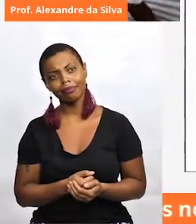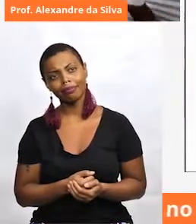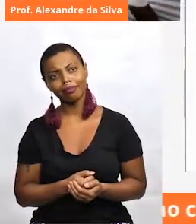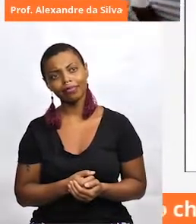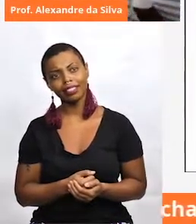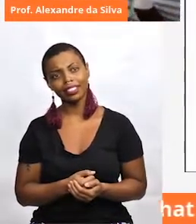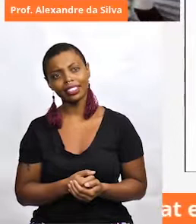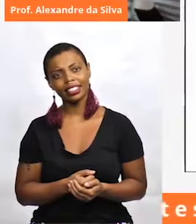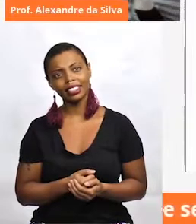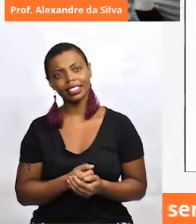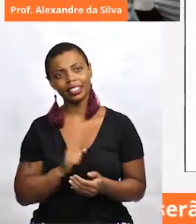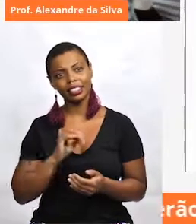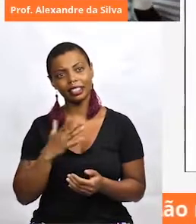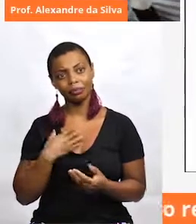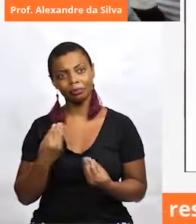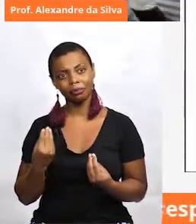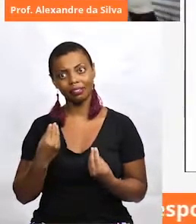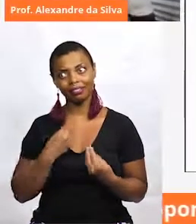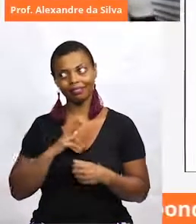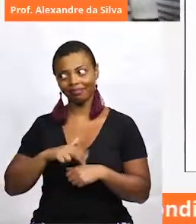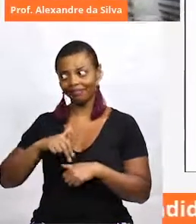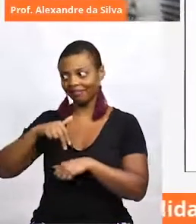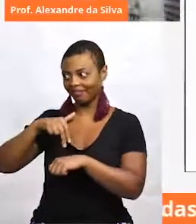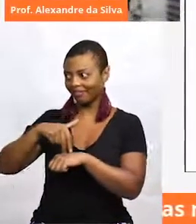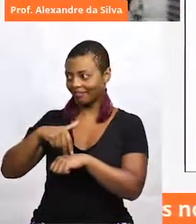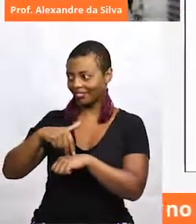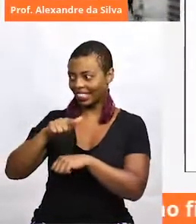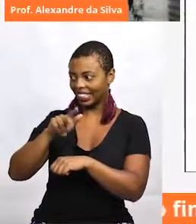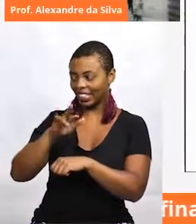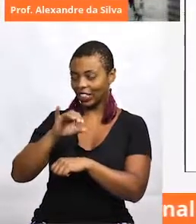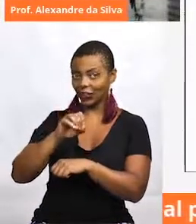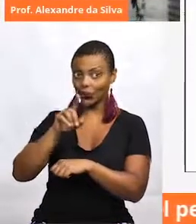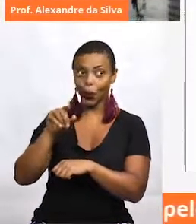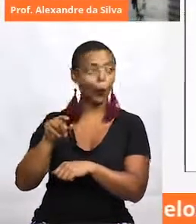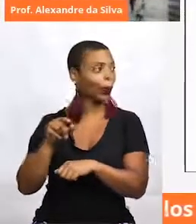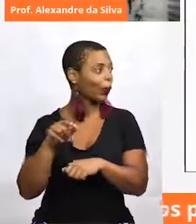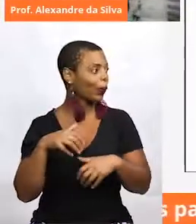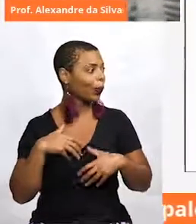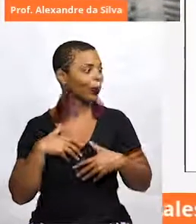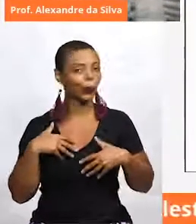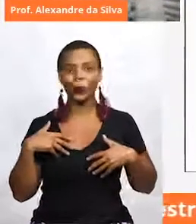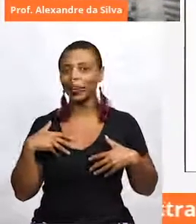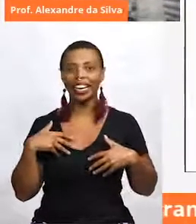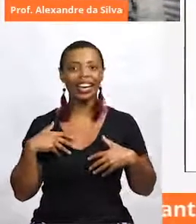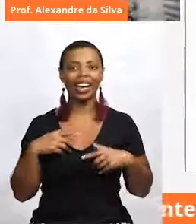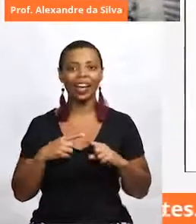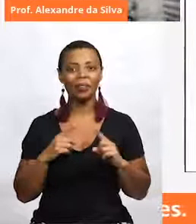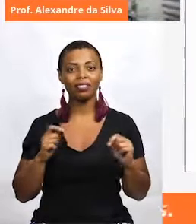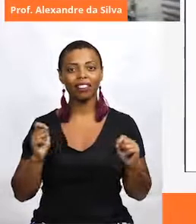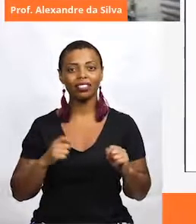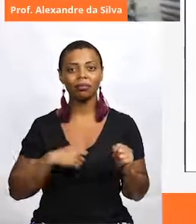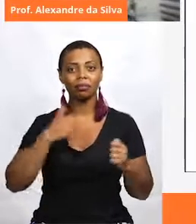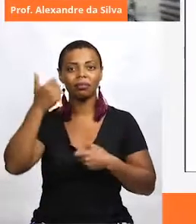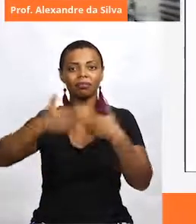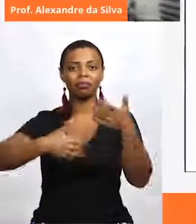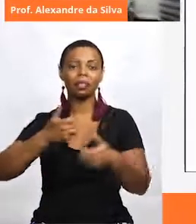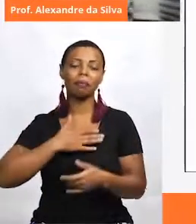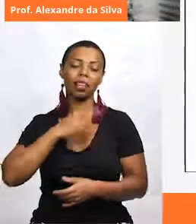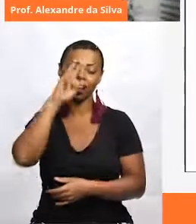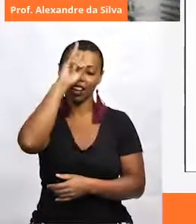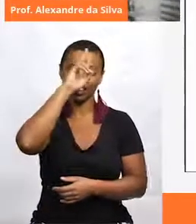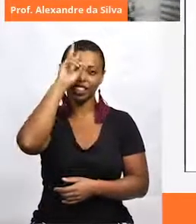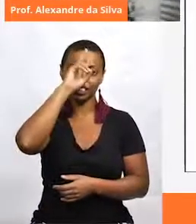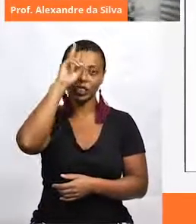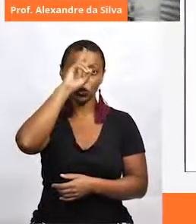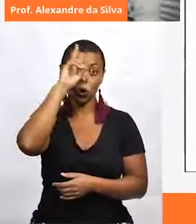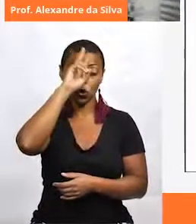ser colocado nessa condição de griot, né, e poder, enfim, compartilhar com vocês um pouco dessa história, e que eu